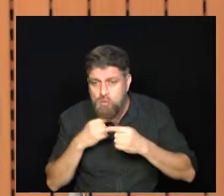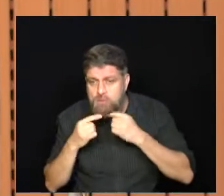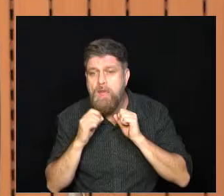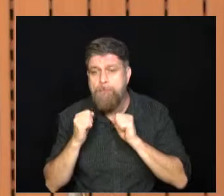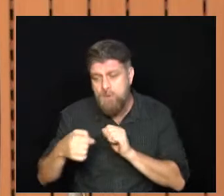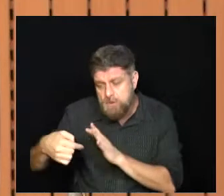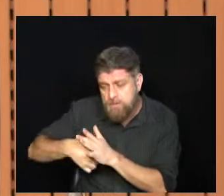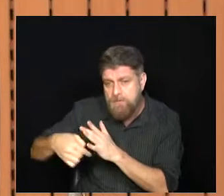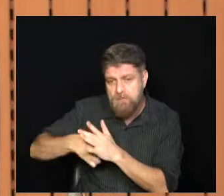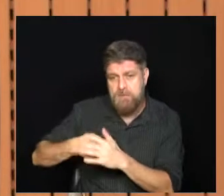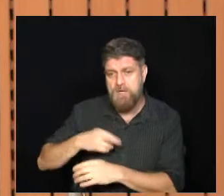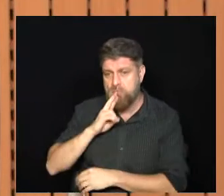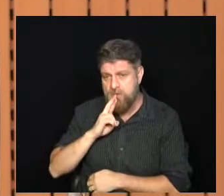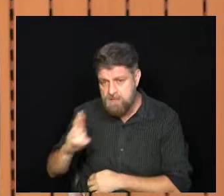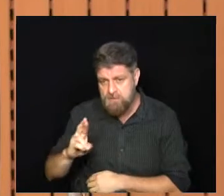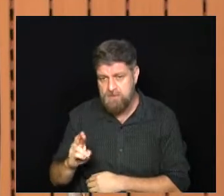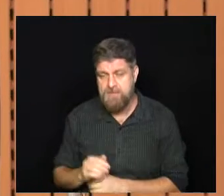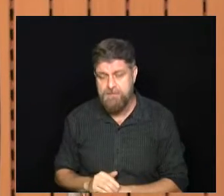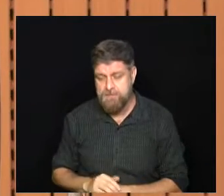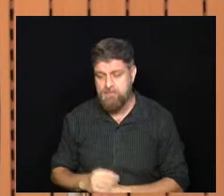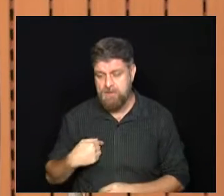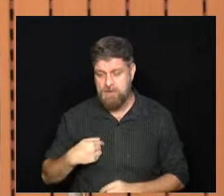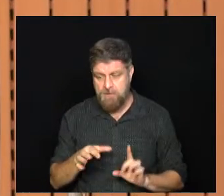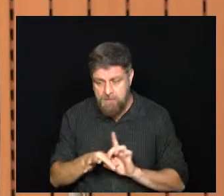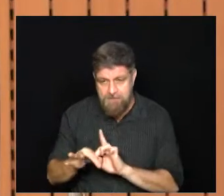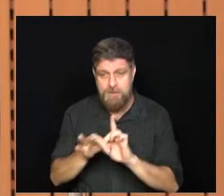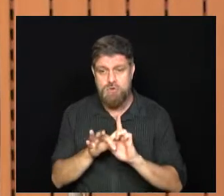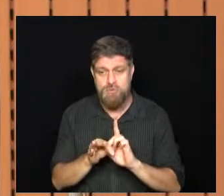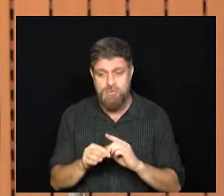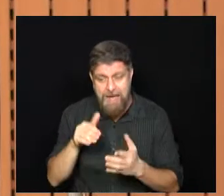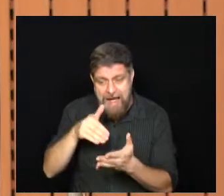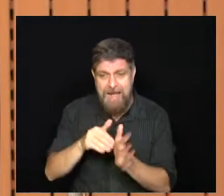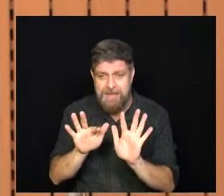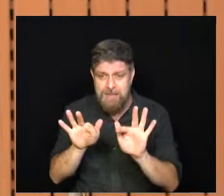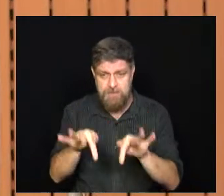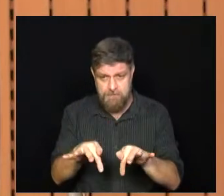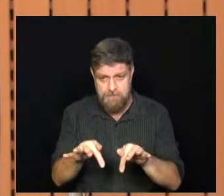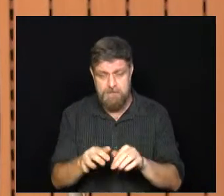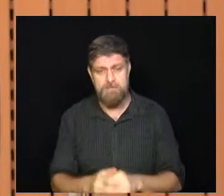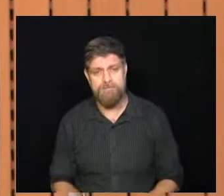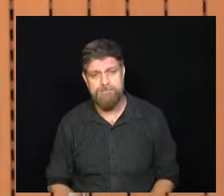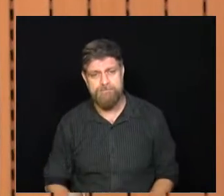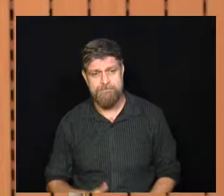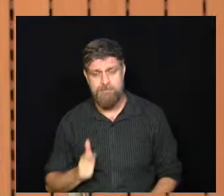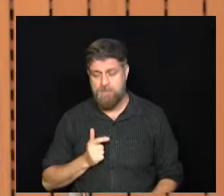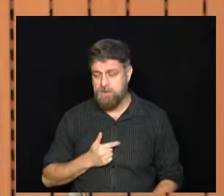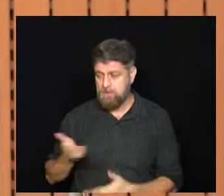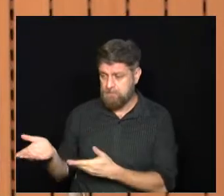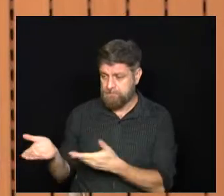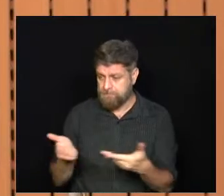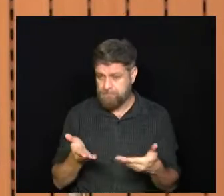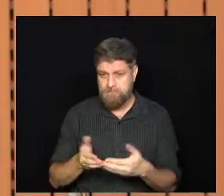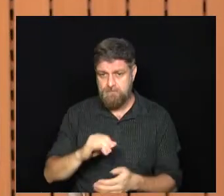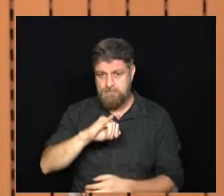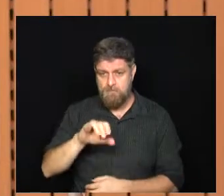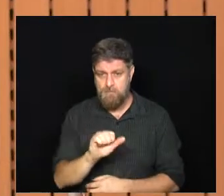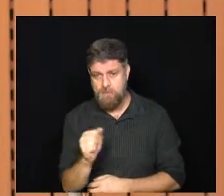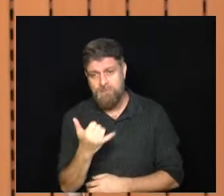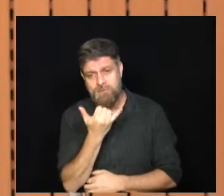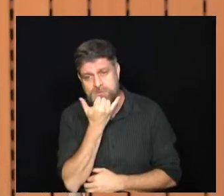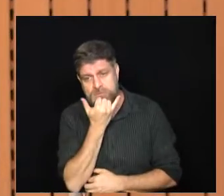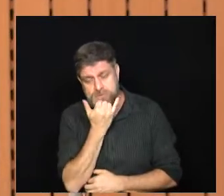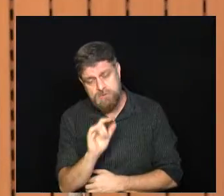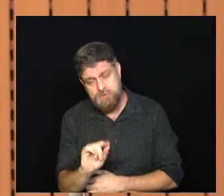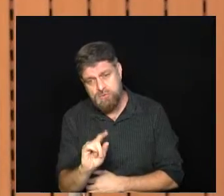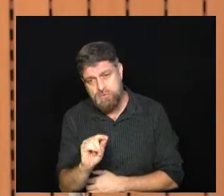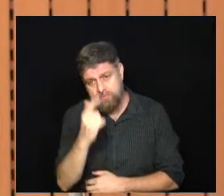estar junto com vocês até o final, tá bom? Então, eu vou passar a palavra ao diretor João Carlos para fazer a apresentação e peço desculpas